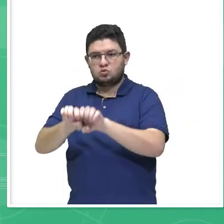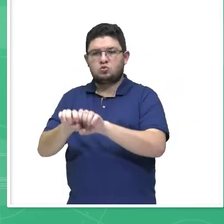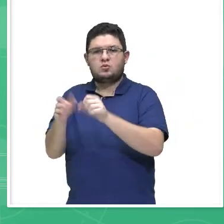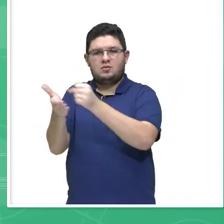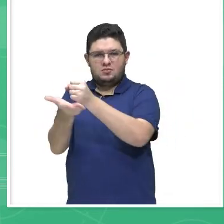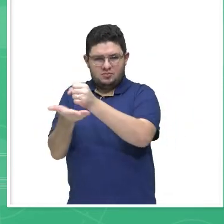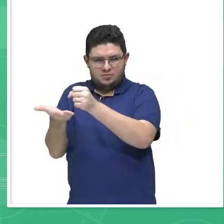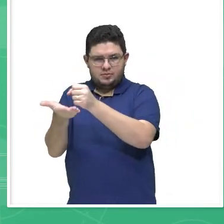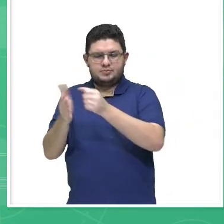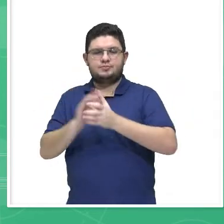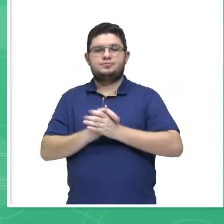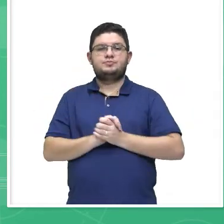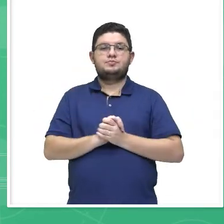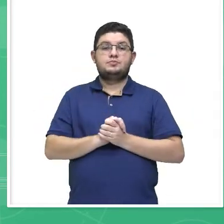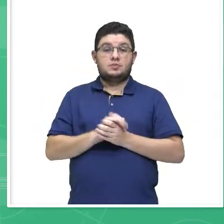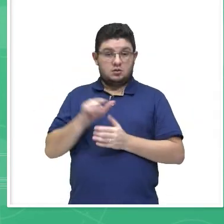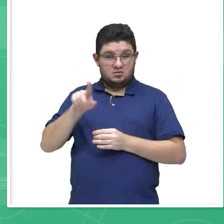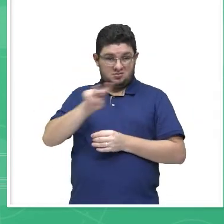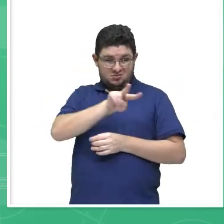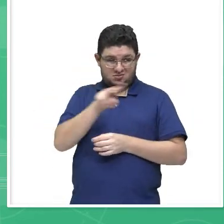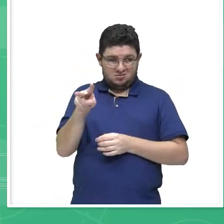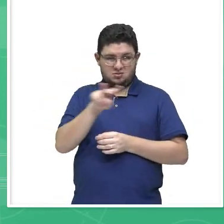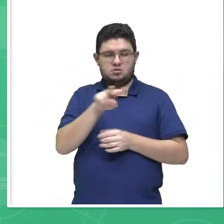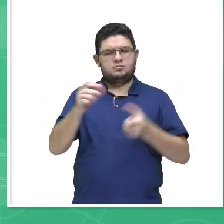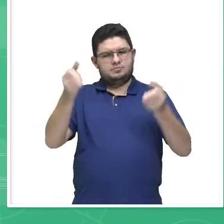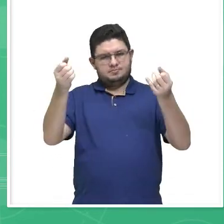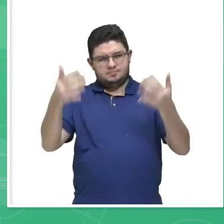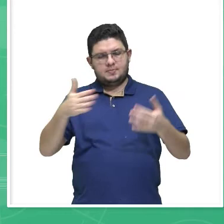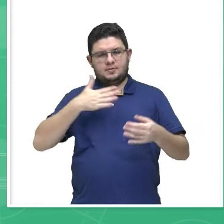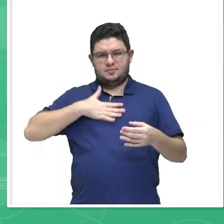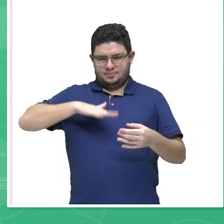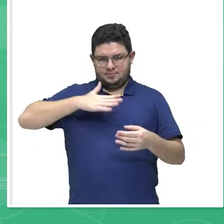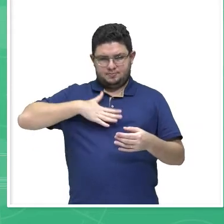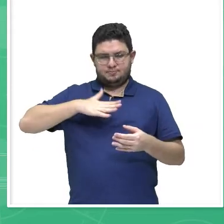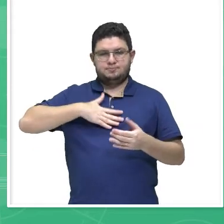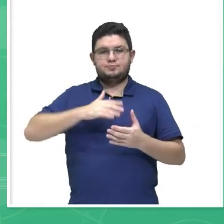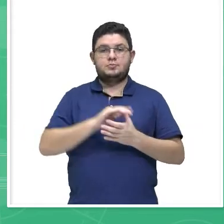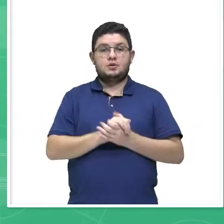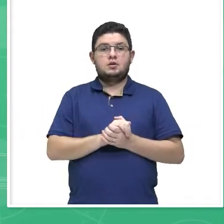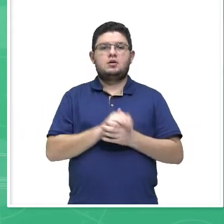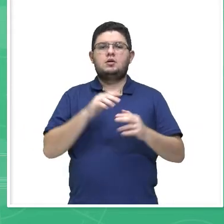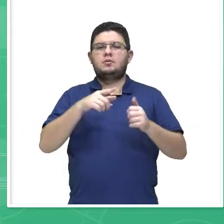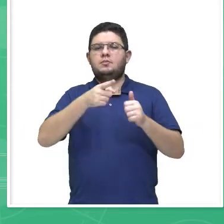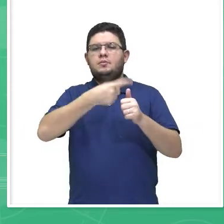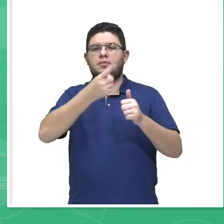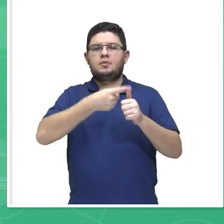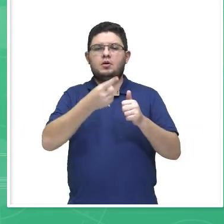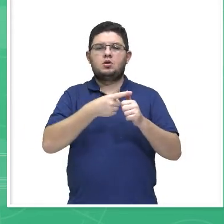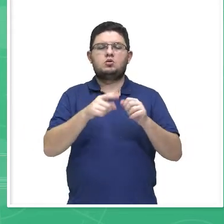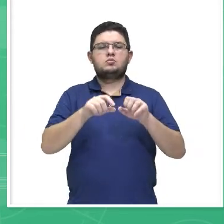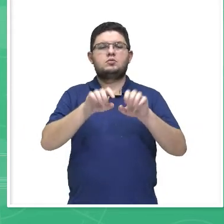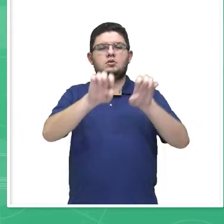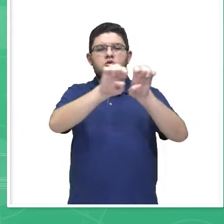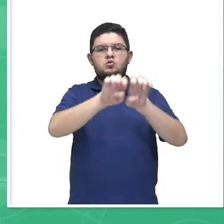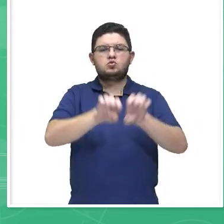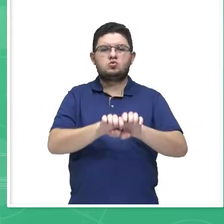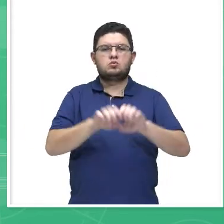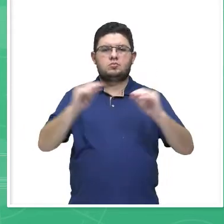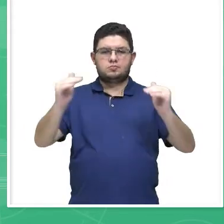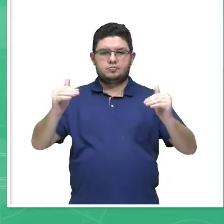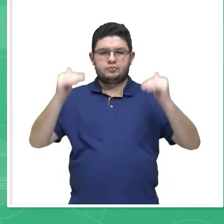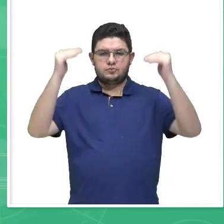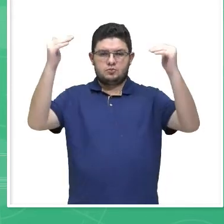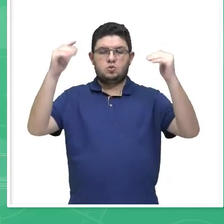requer um pouco de abstração. Vamos primeiro conhecer a superestrutura, em Marx. O